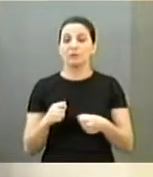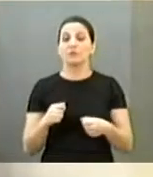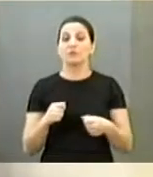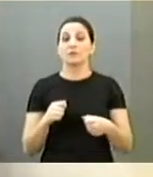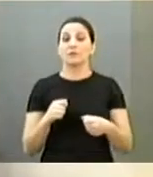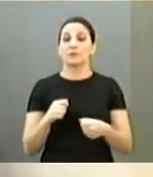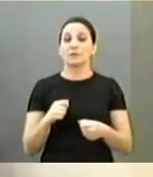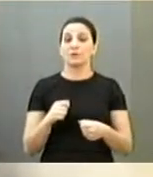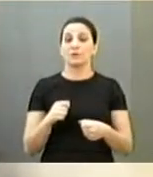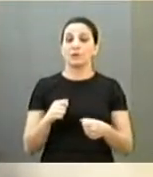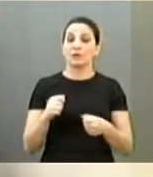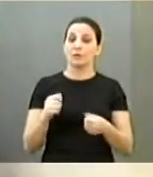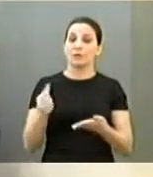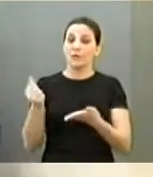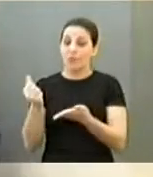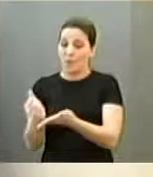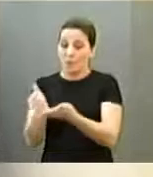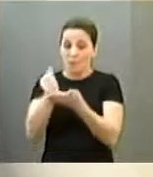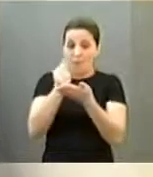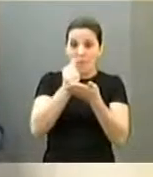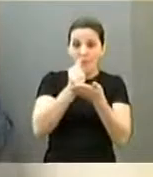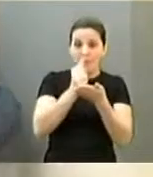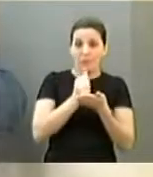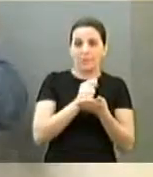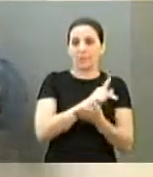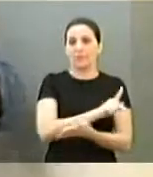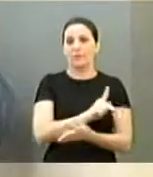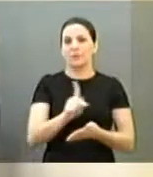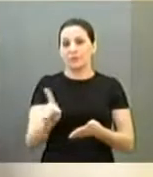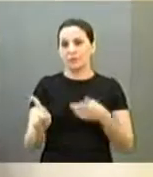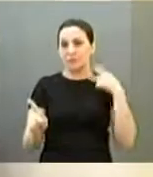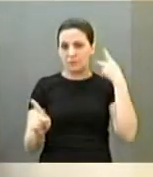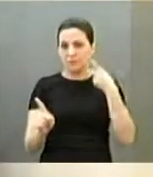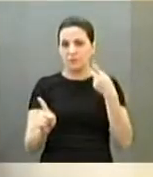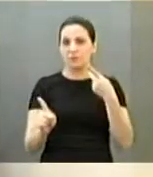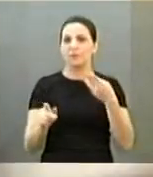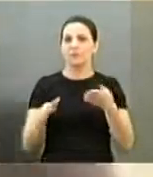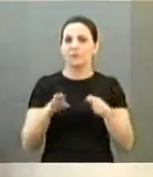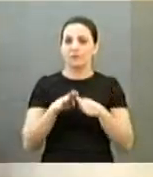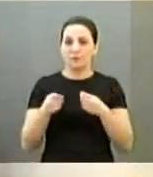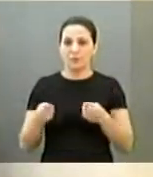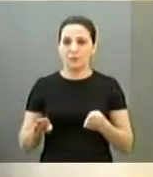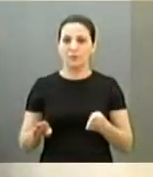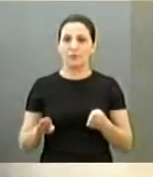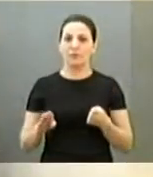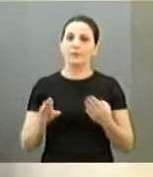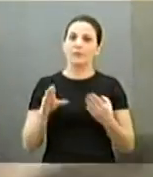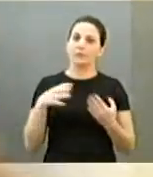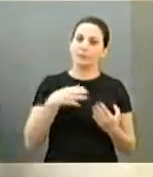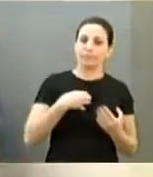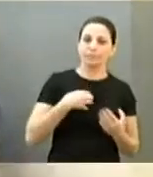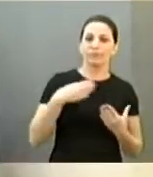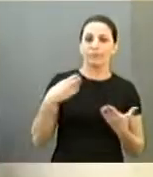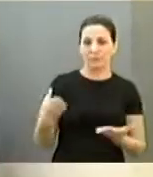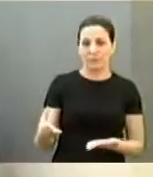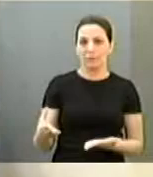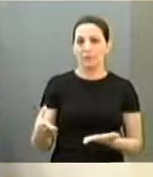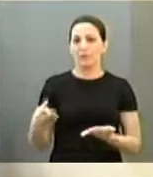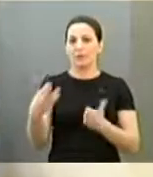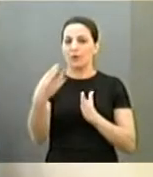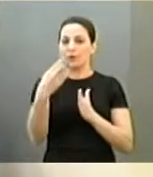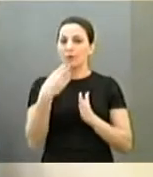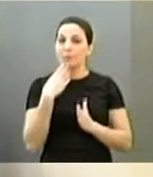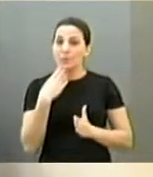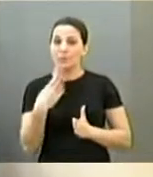e eu gostaria de contar com o apoio do presidente e de todos os vereadores dessa casa, no sentido de nós fazermos um